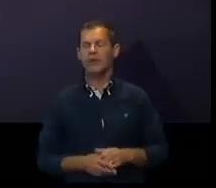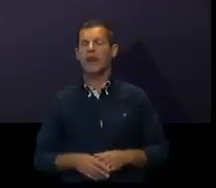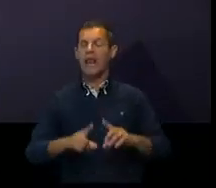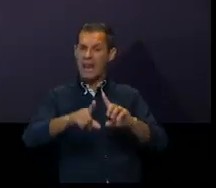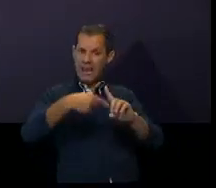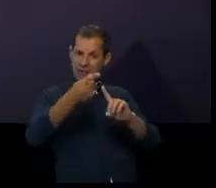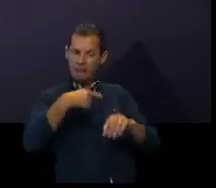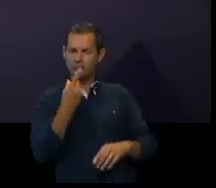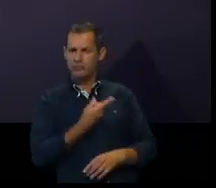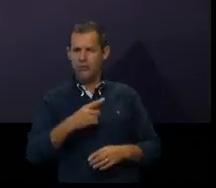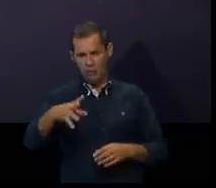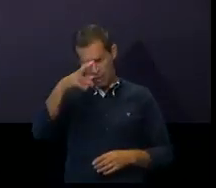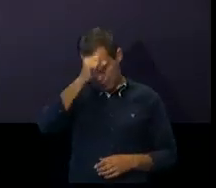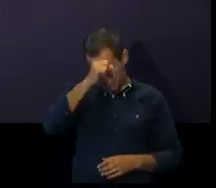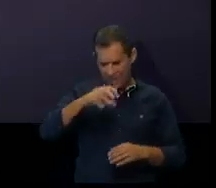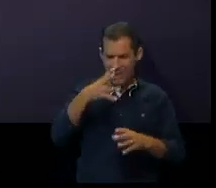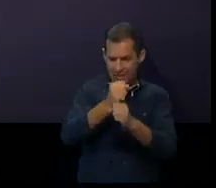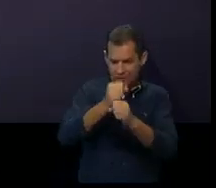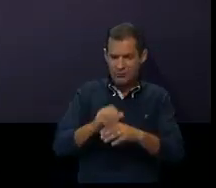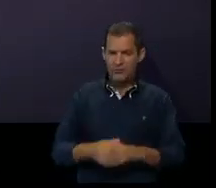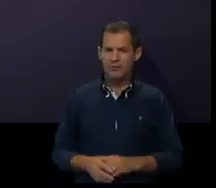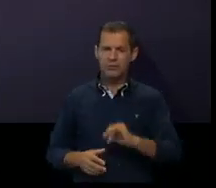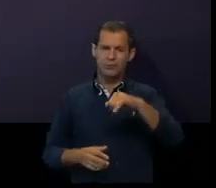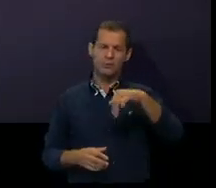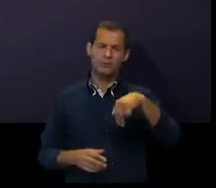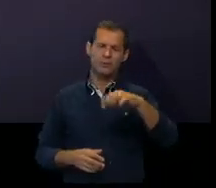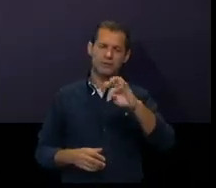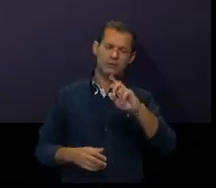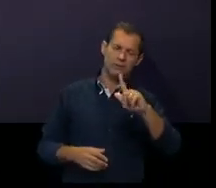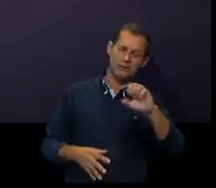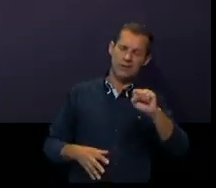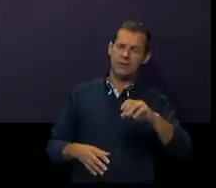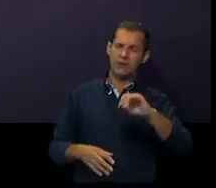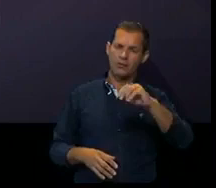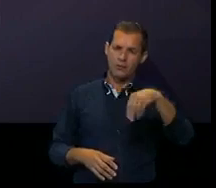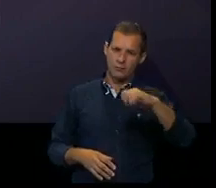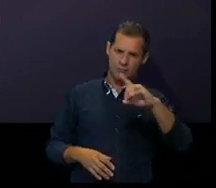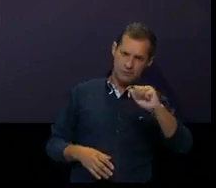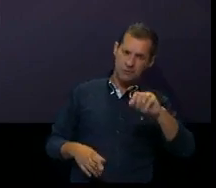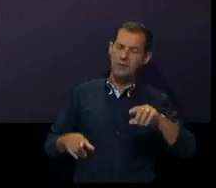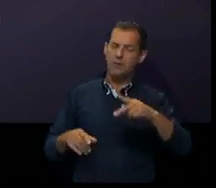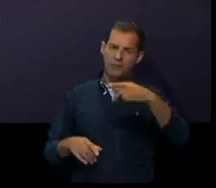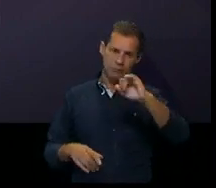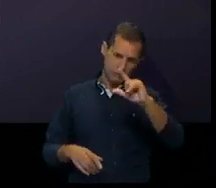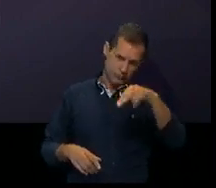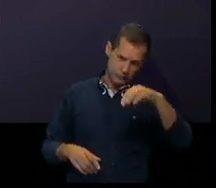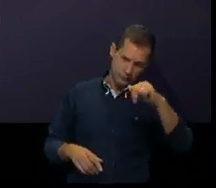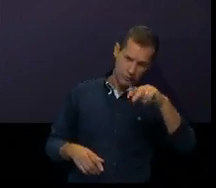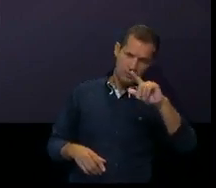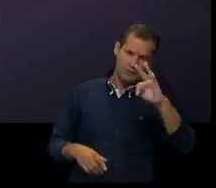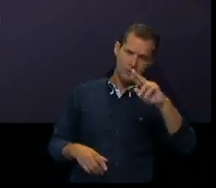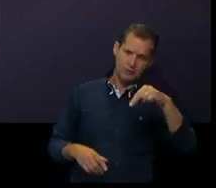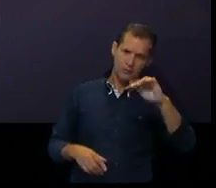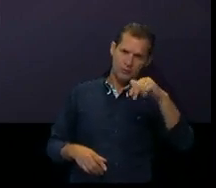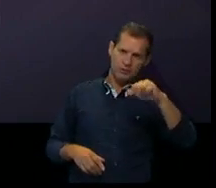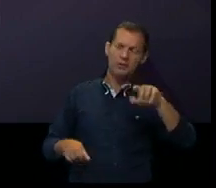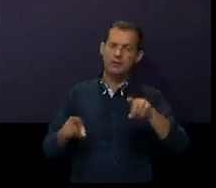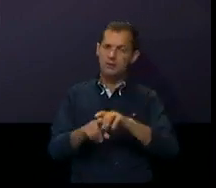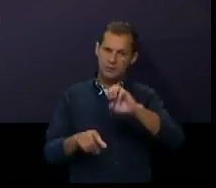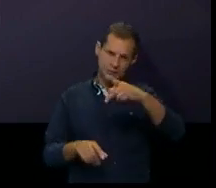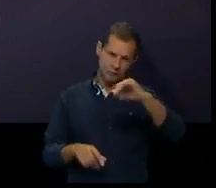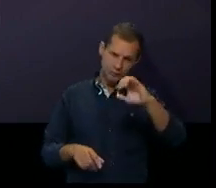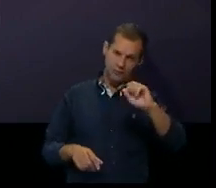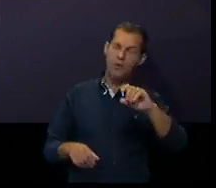Em seguida, vamos aprender a calcular uma integral imediata, seja ela polinomial, trigonométrica, exponencial